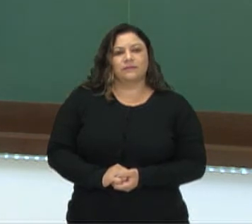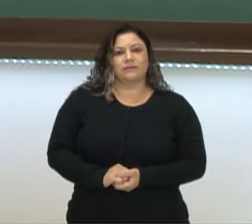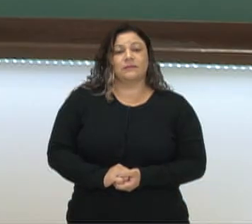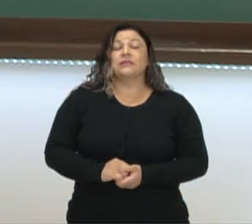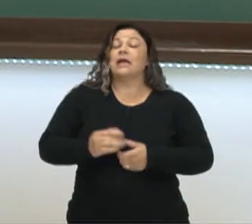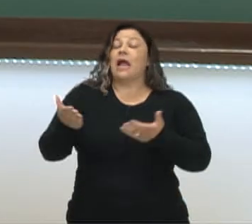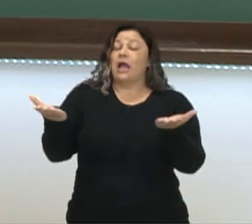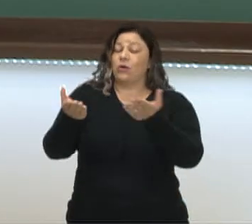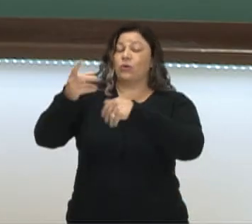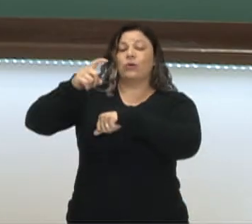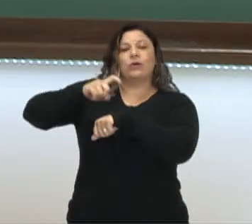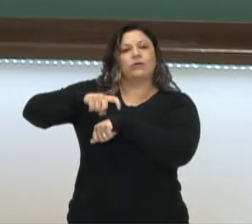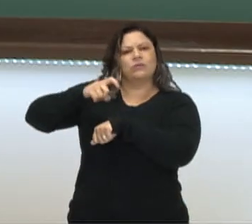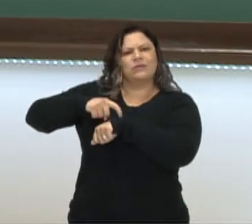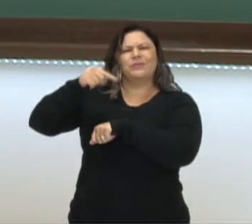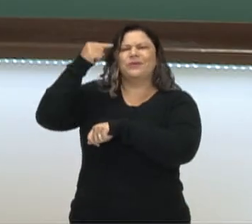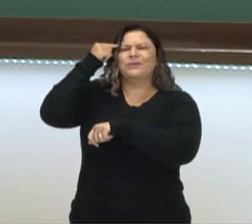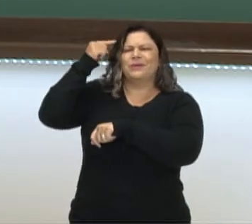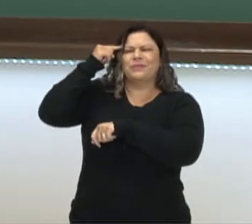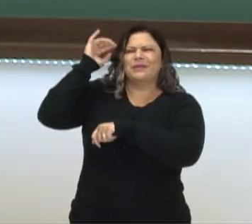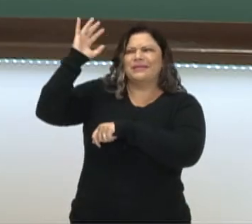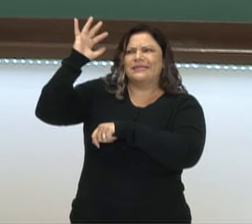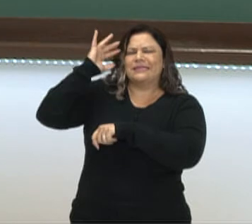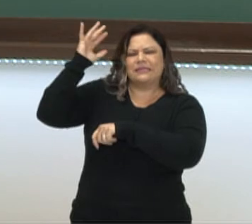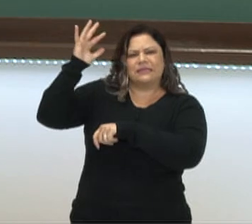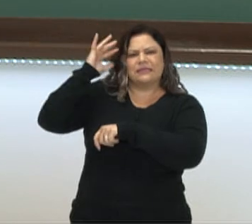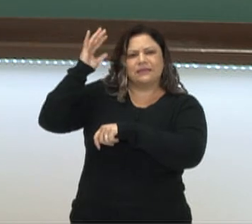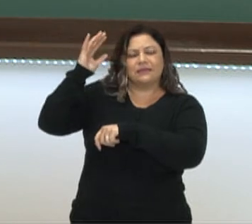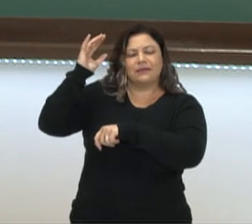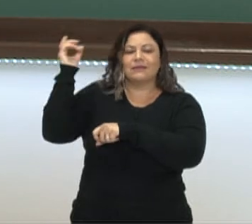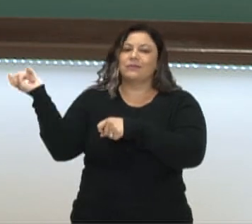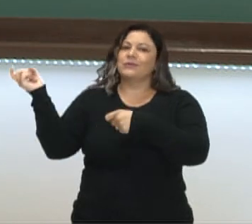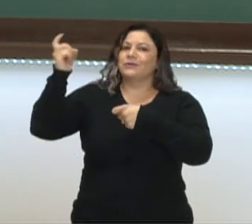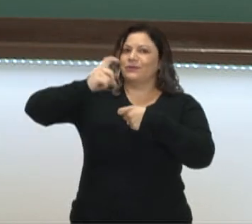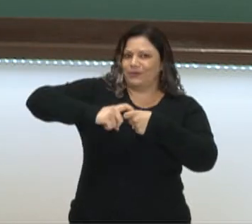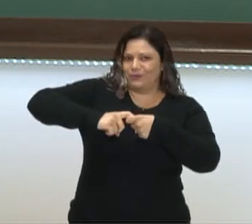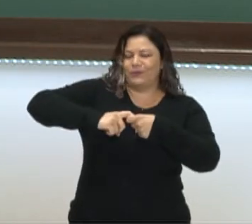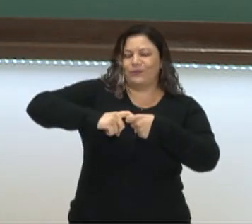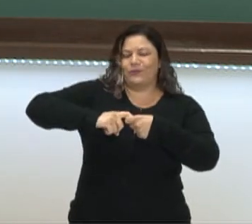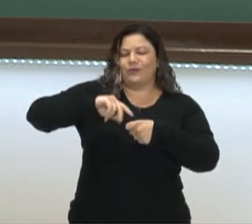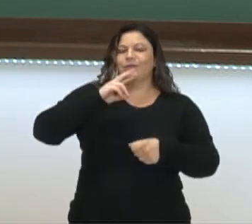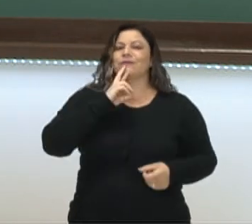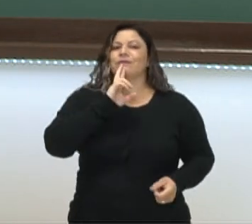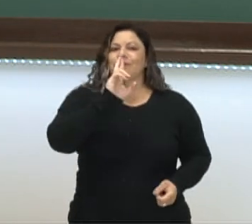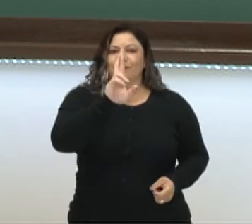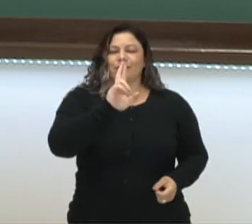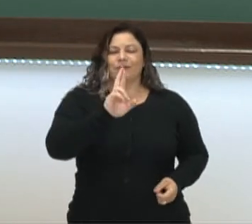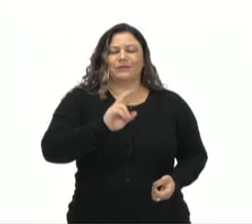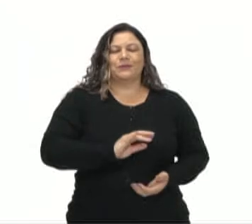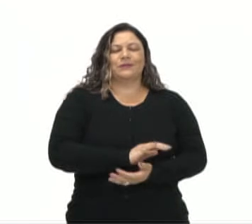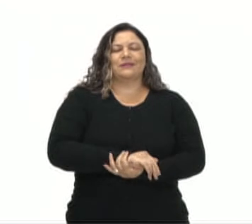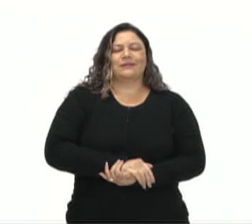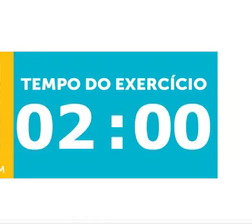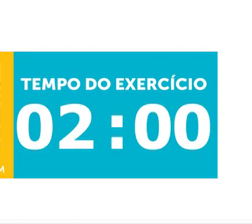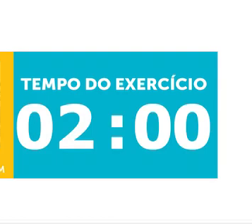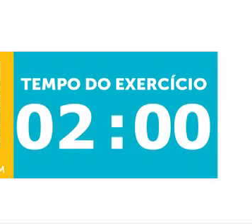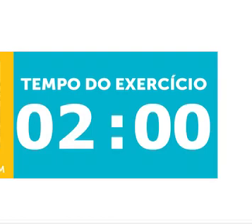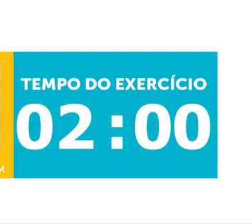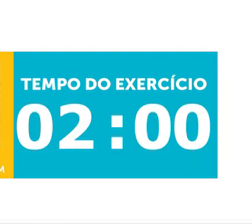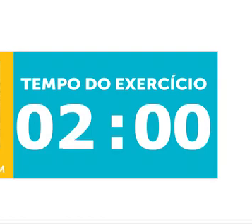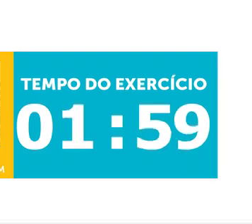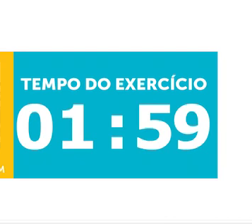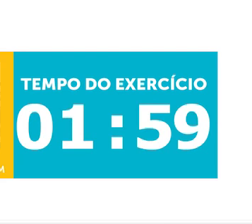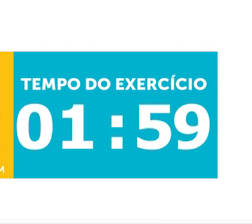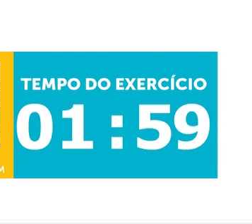um tempinho para vocês pensarem, analisarem aí e voltamos com a solução desta atividade.